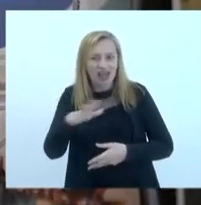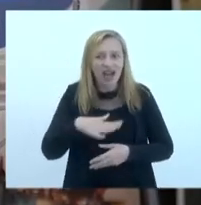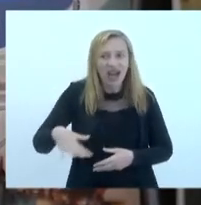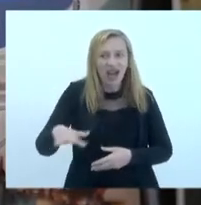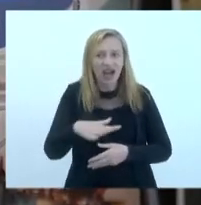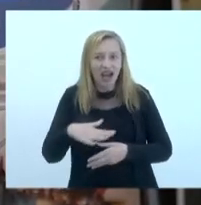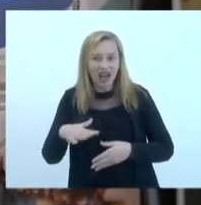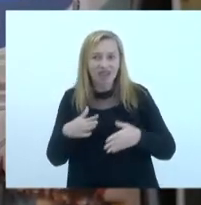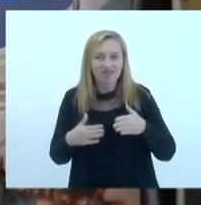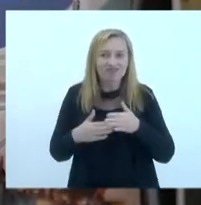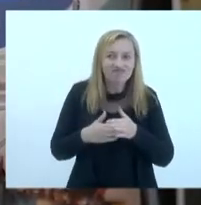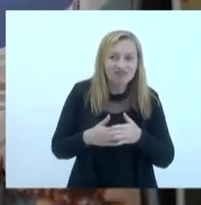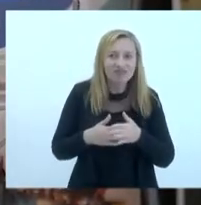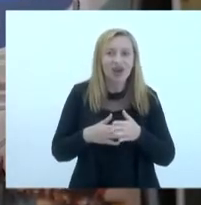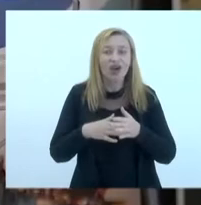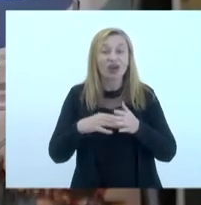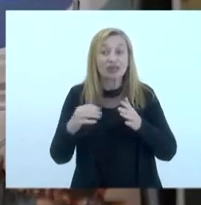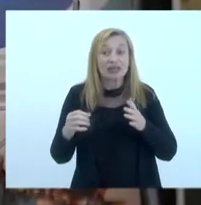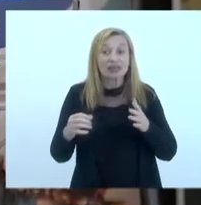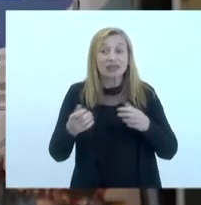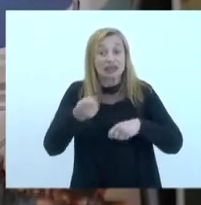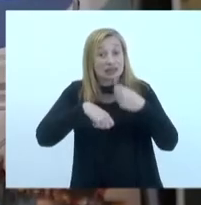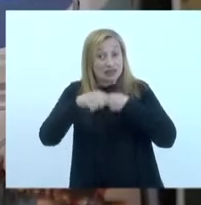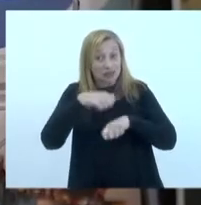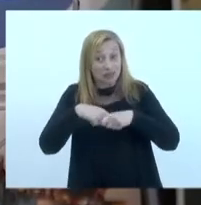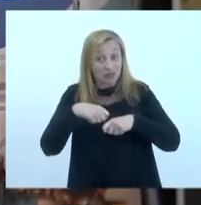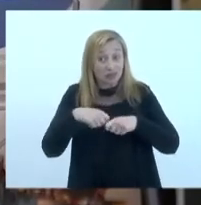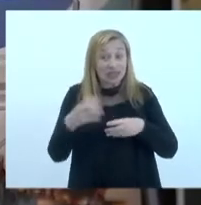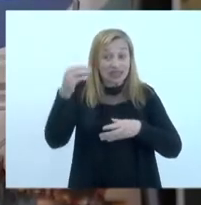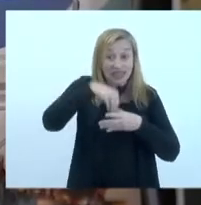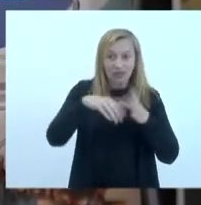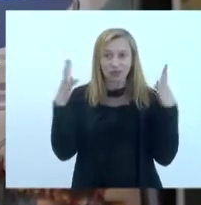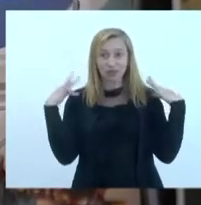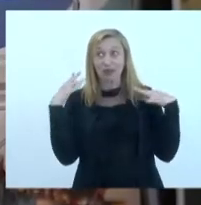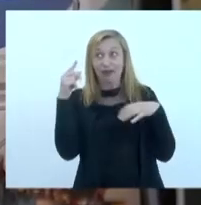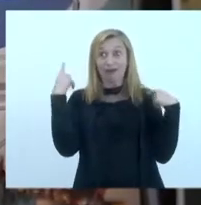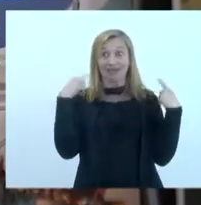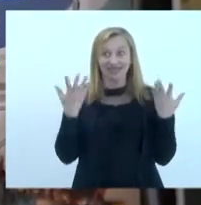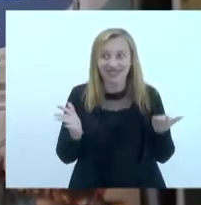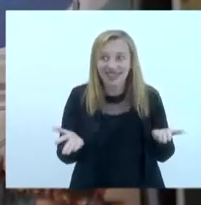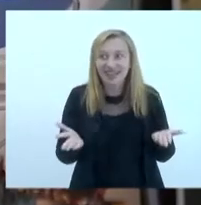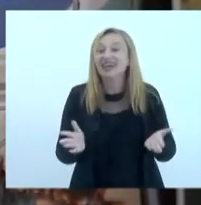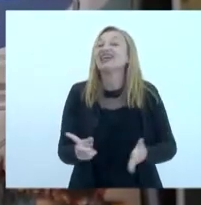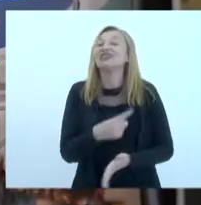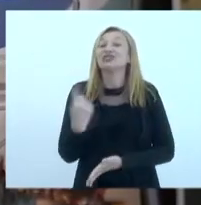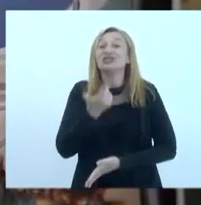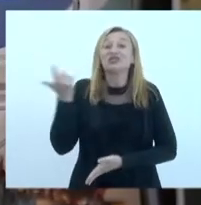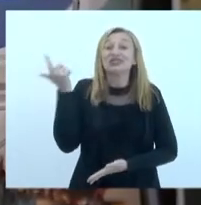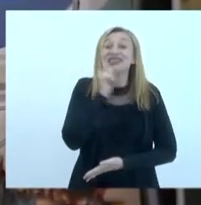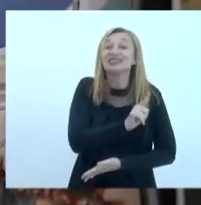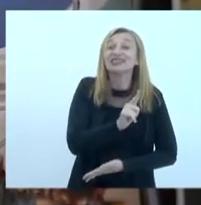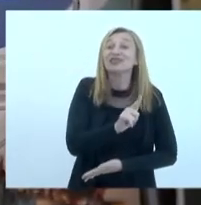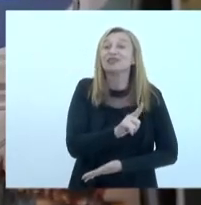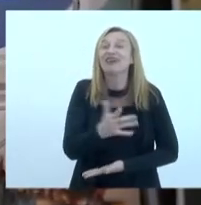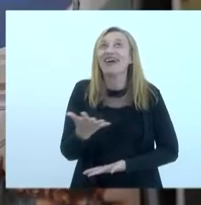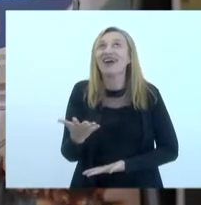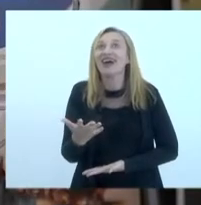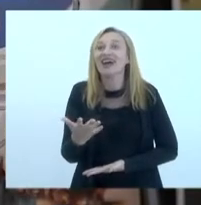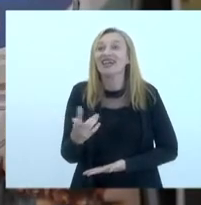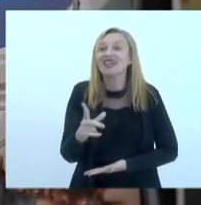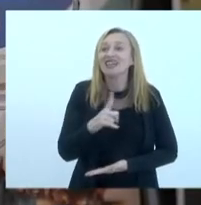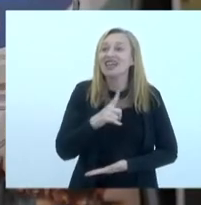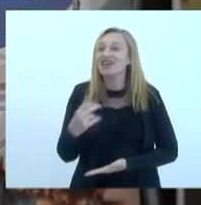impactados da economia no todo, dentro do turismo, olha que loucura, a gente consegue